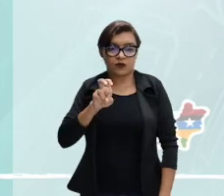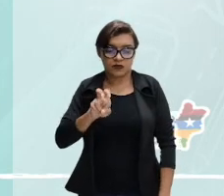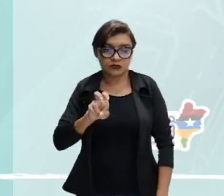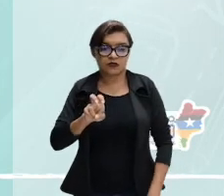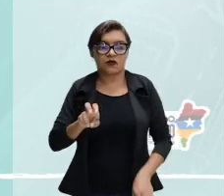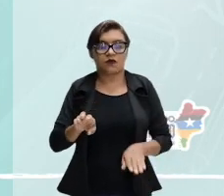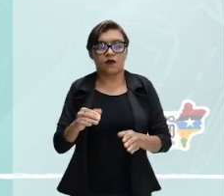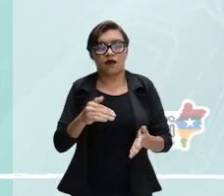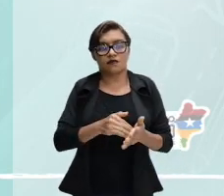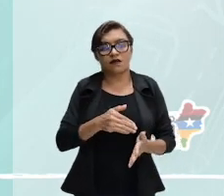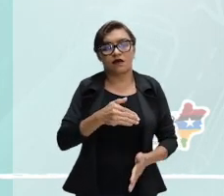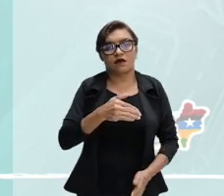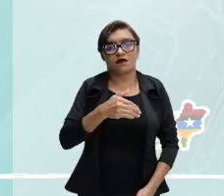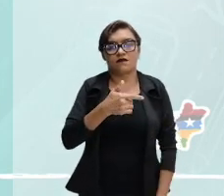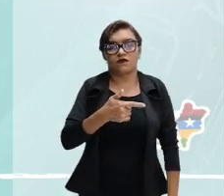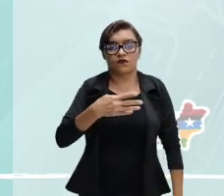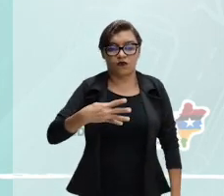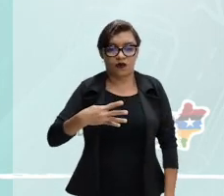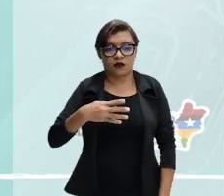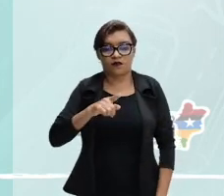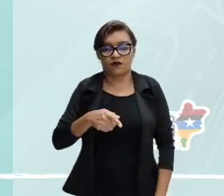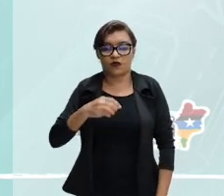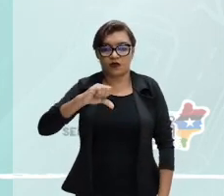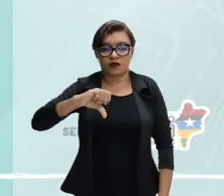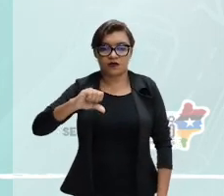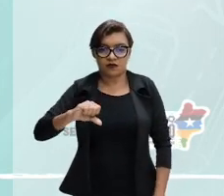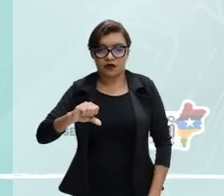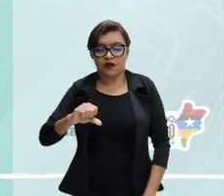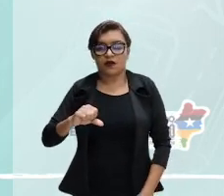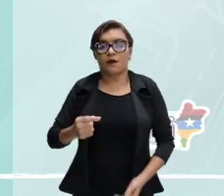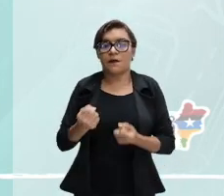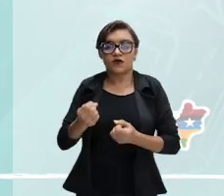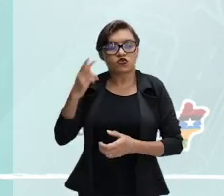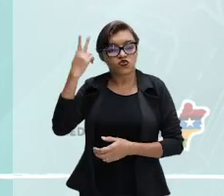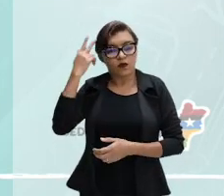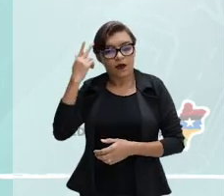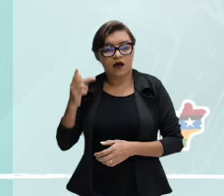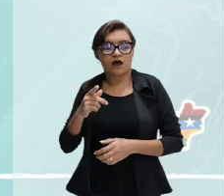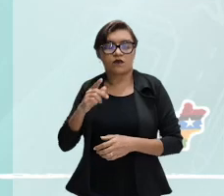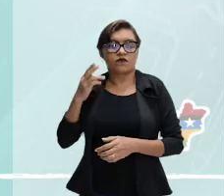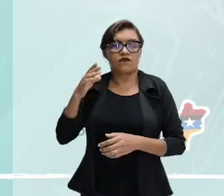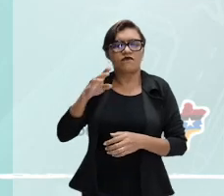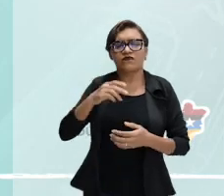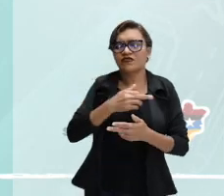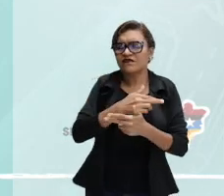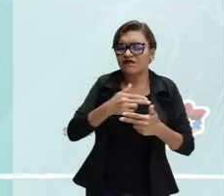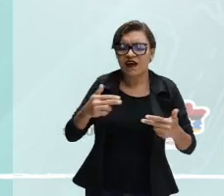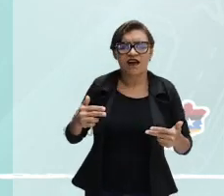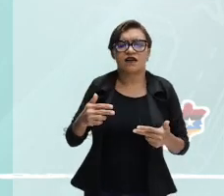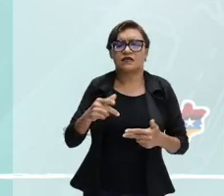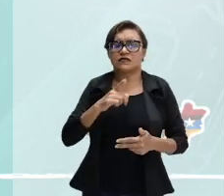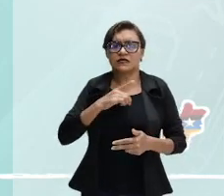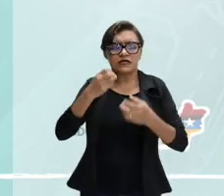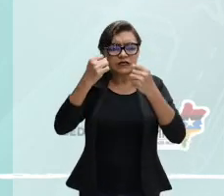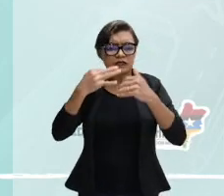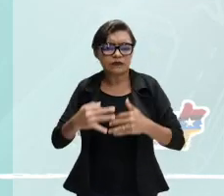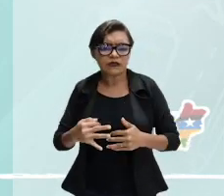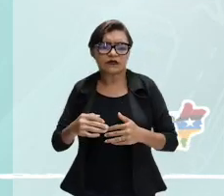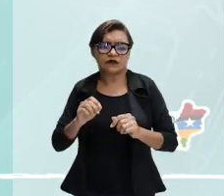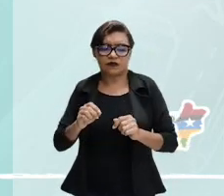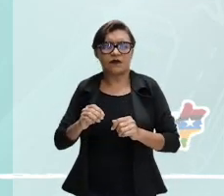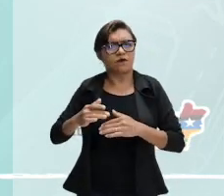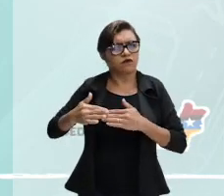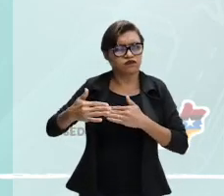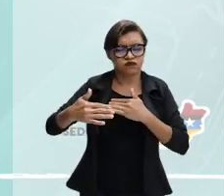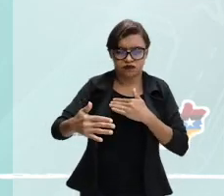e 29,99, acima do peso. Entre 30 e 35, obesidade grau 1 e assim